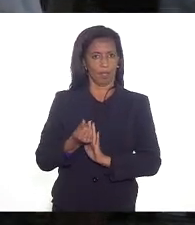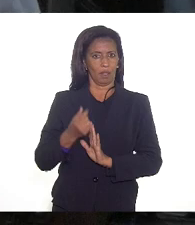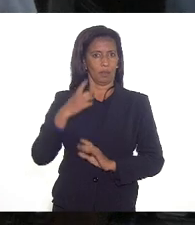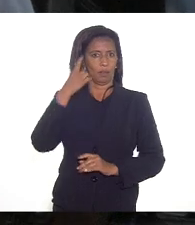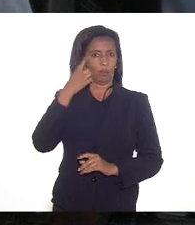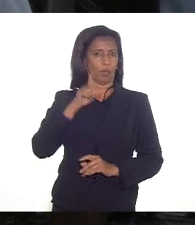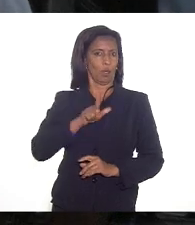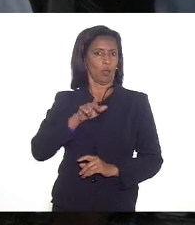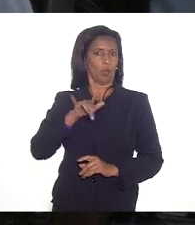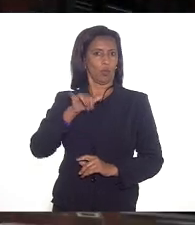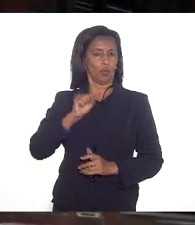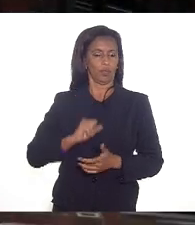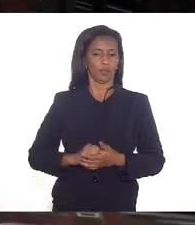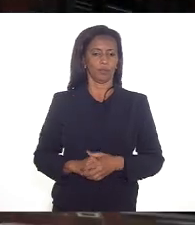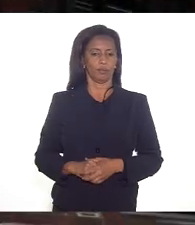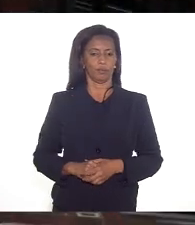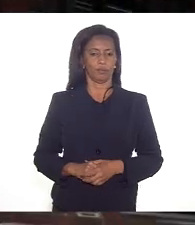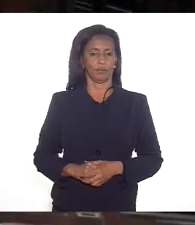II